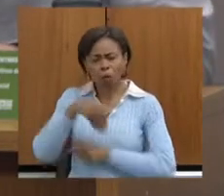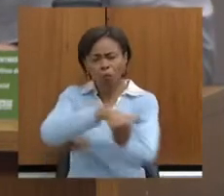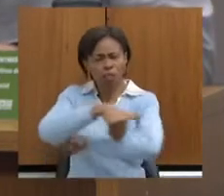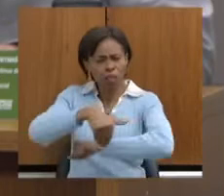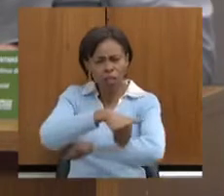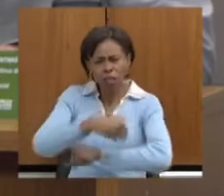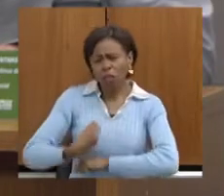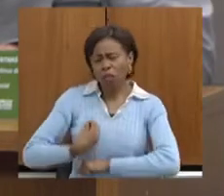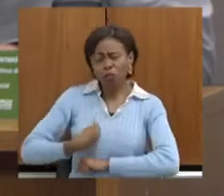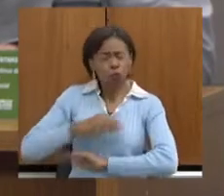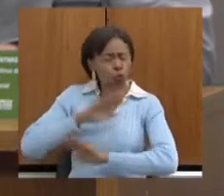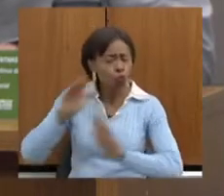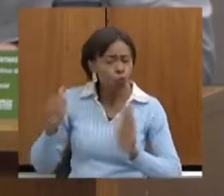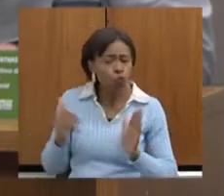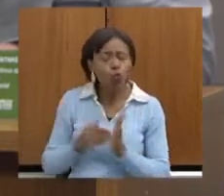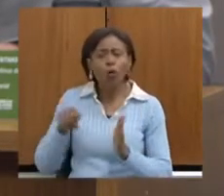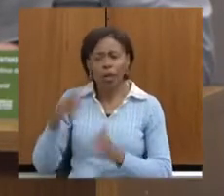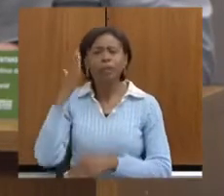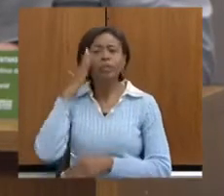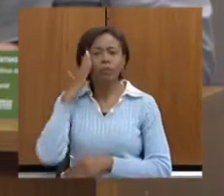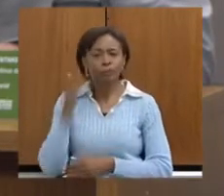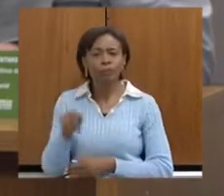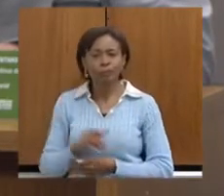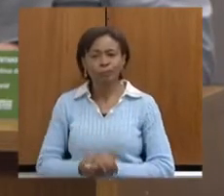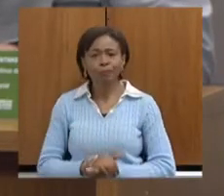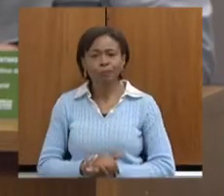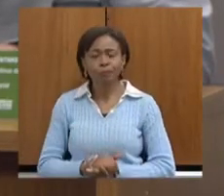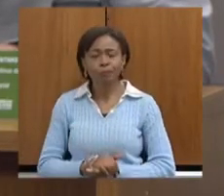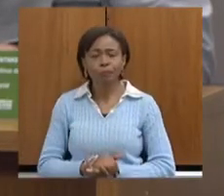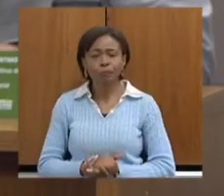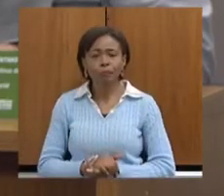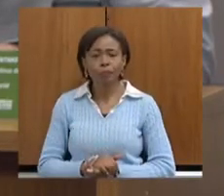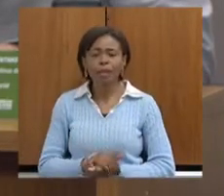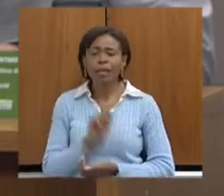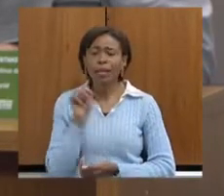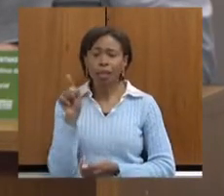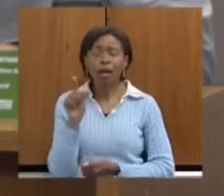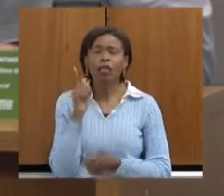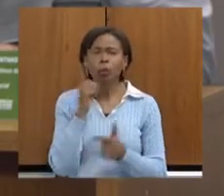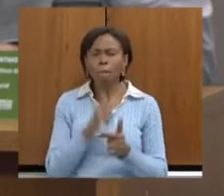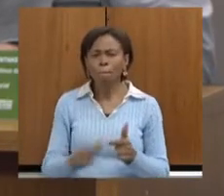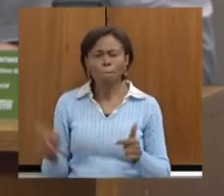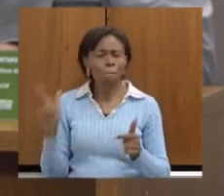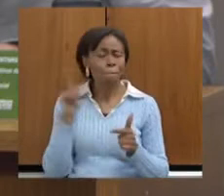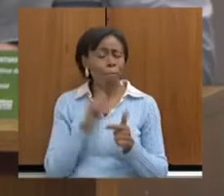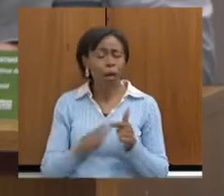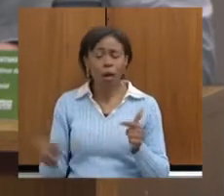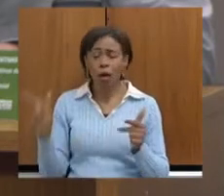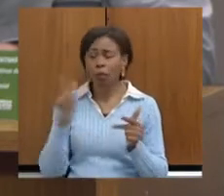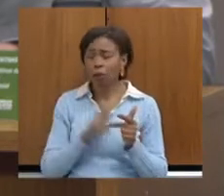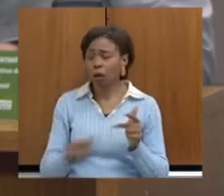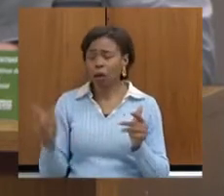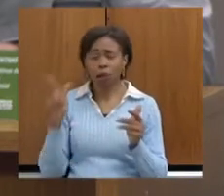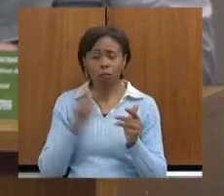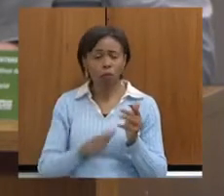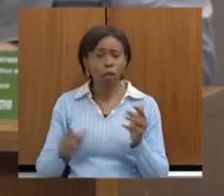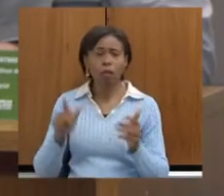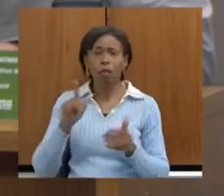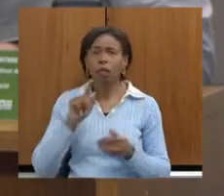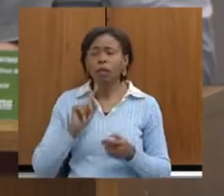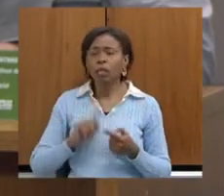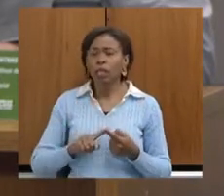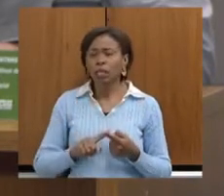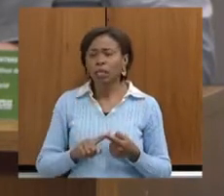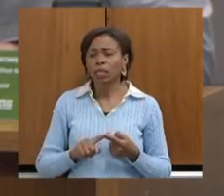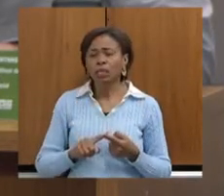da gente melhor que a gente né E nós tem uma série de problemas lá é nesse Resplendor Itueta